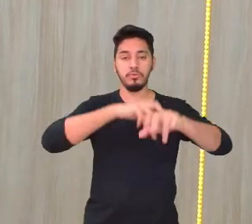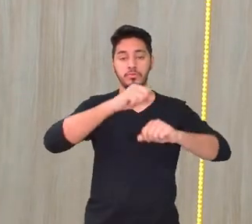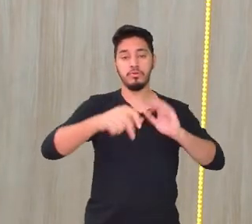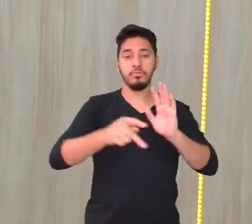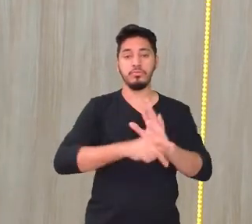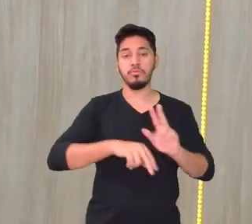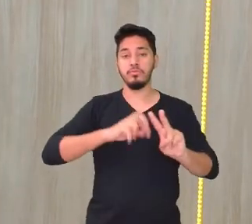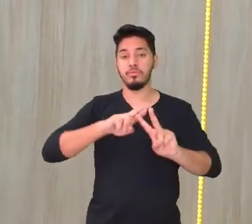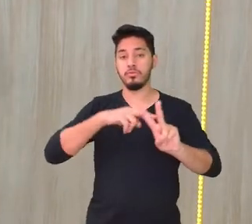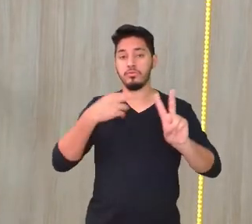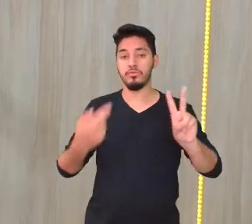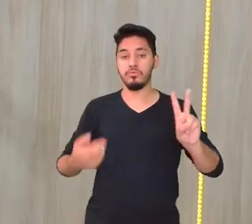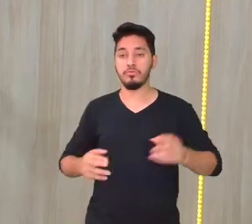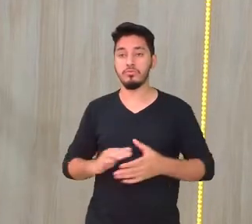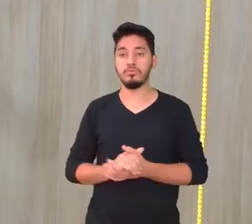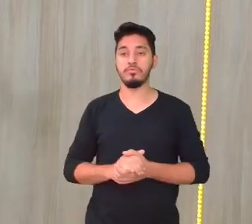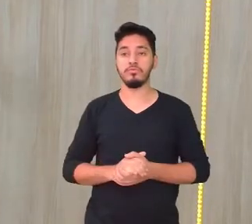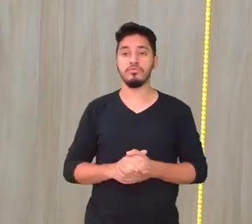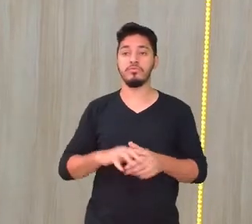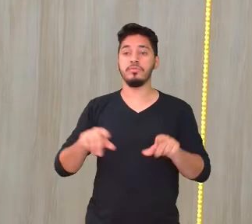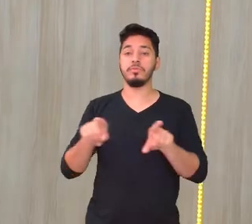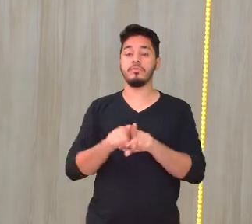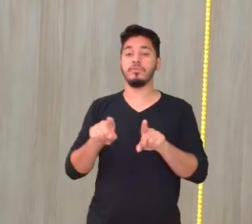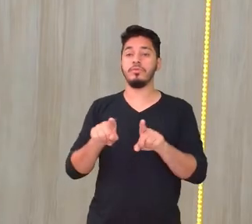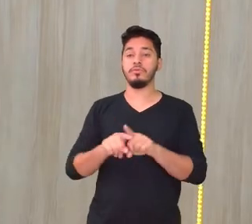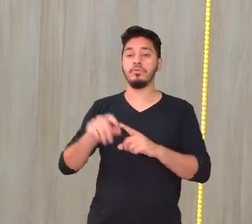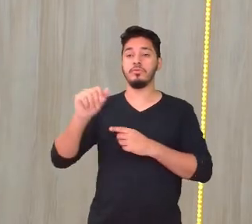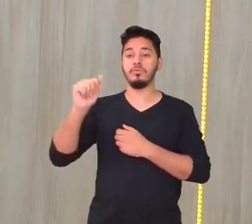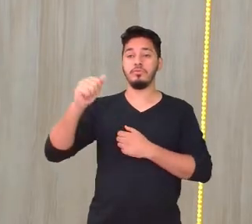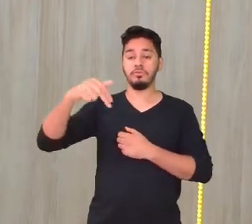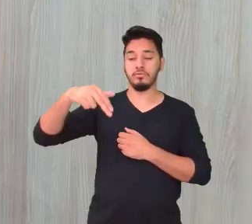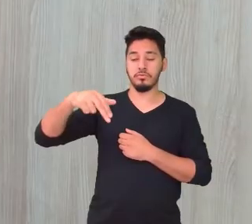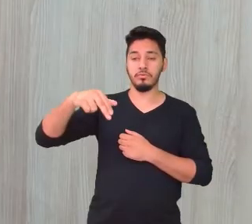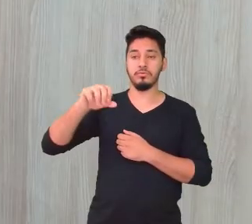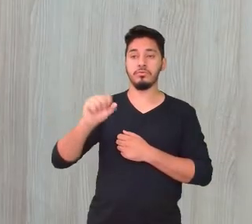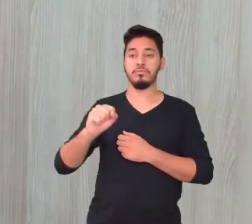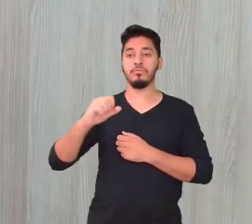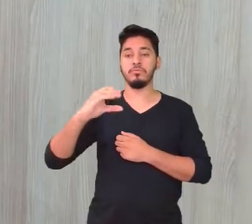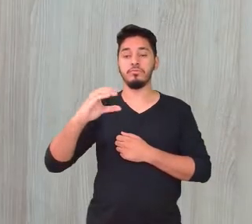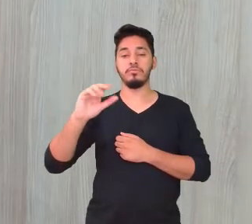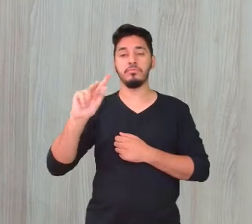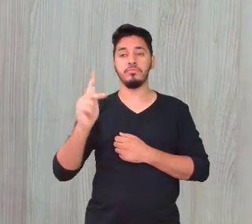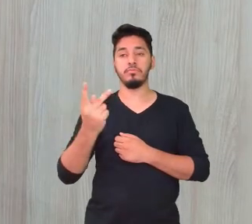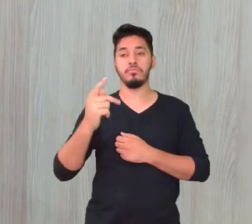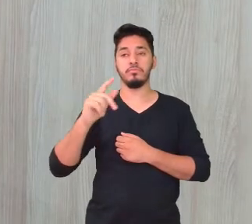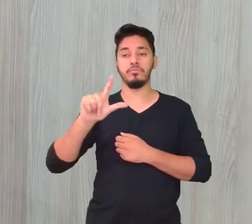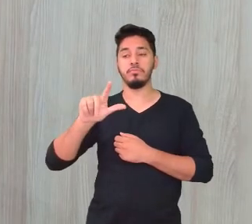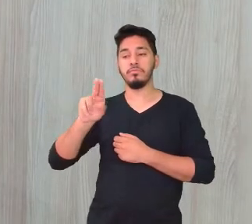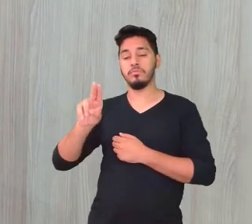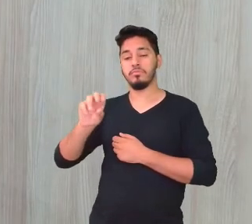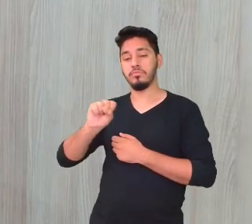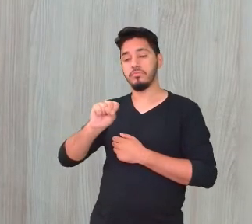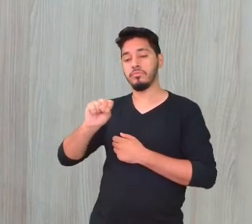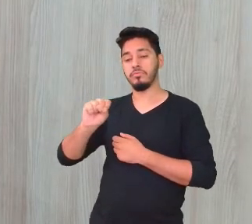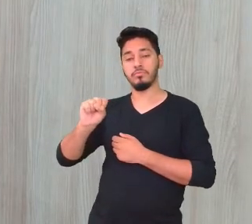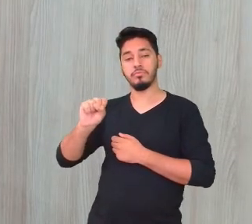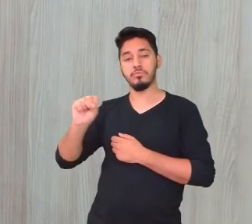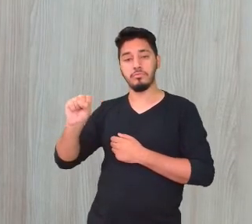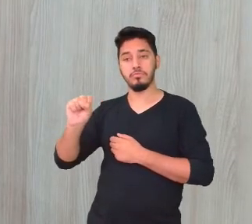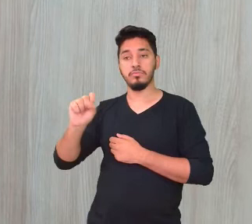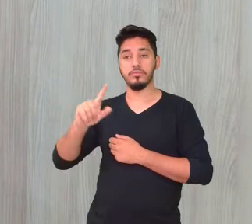questão do Anschluss. Porque o Anschluss e o Lebensraum, eles estão associados. Exatamente. Porque não